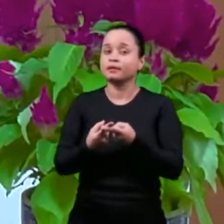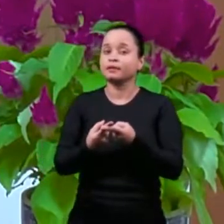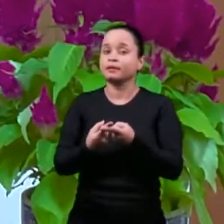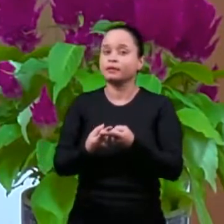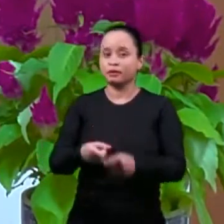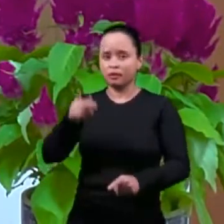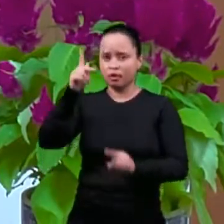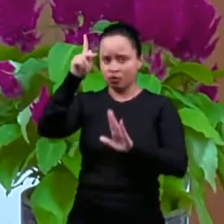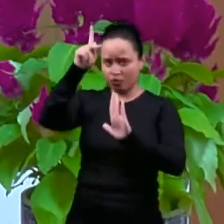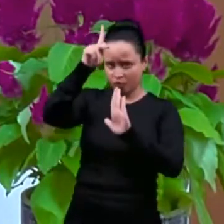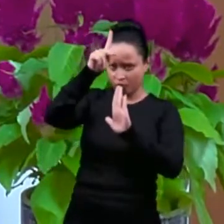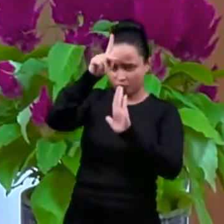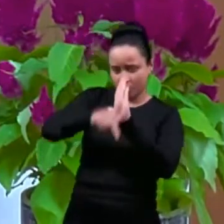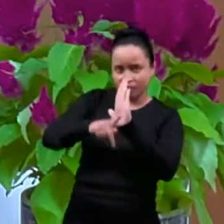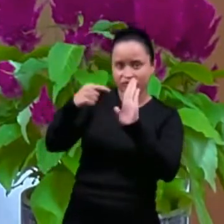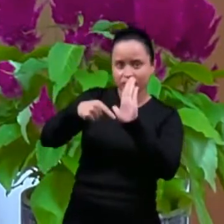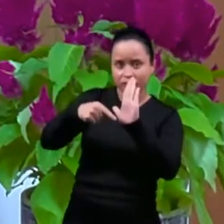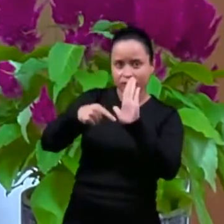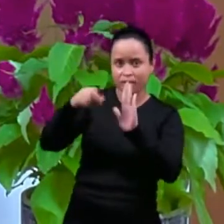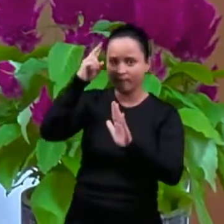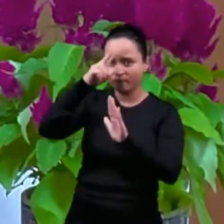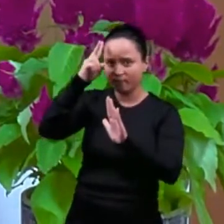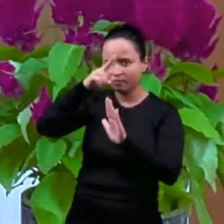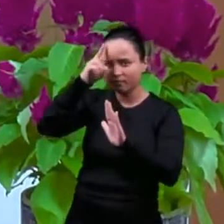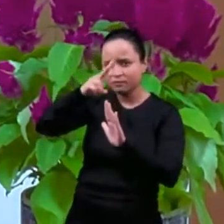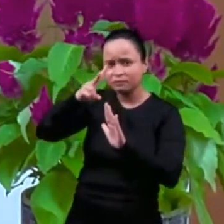apontava a verdade.